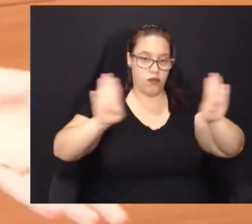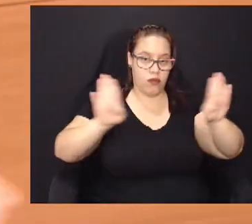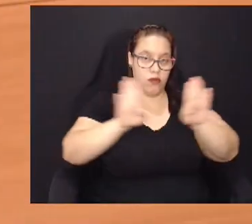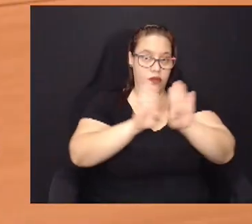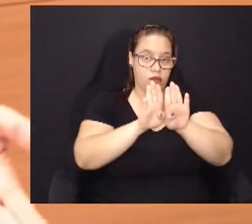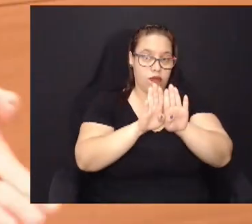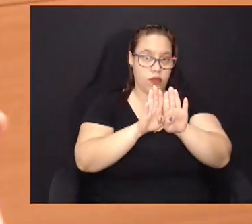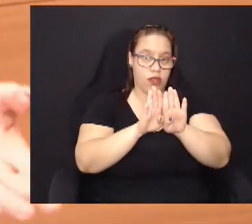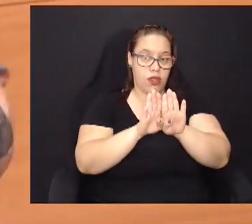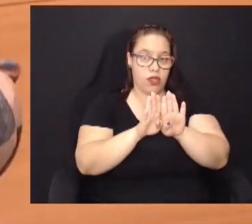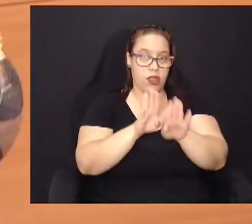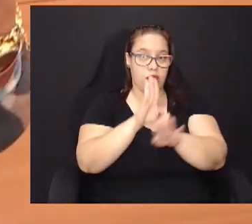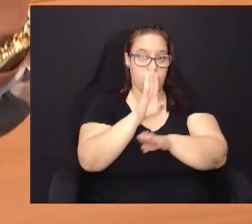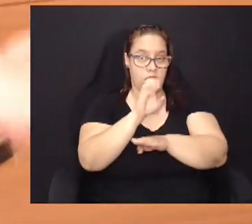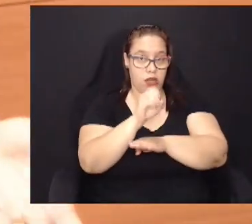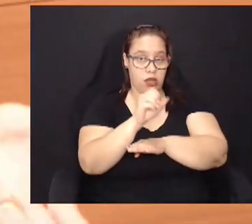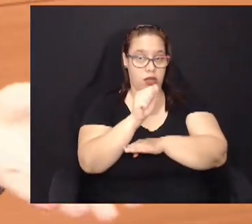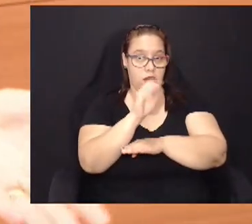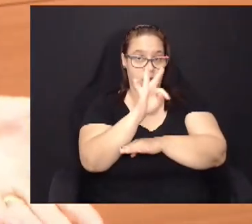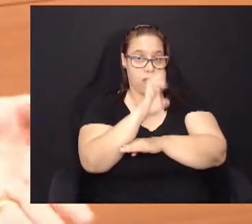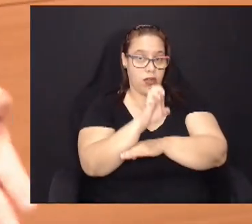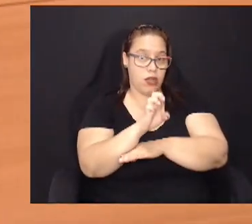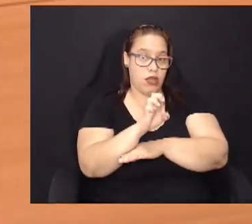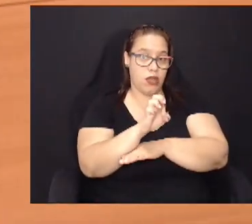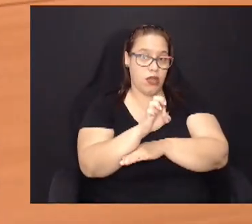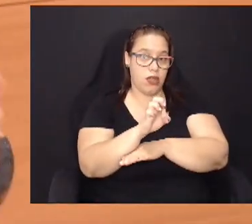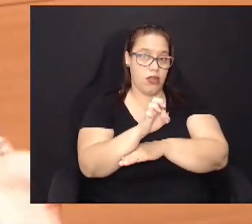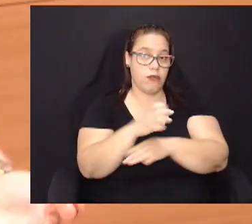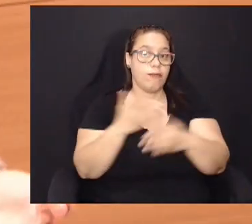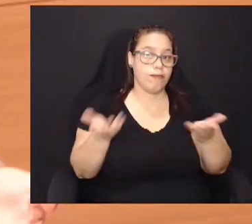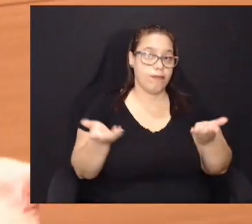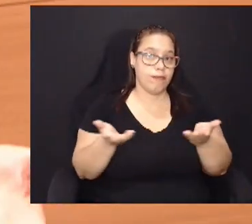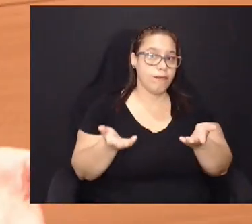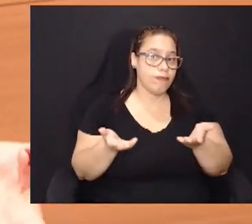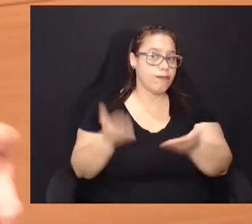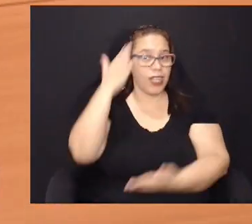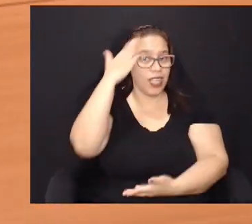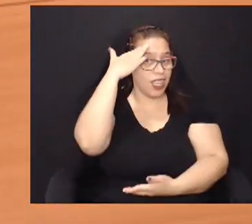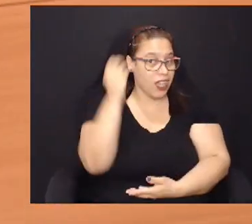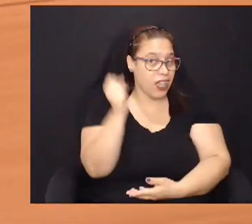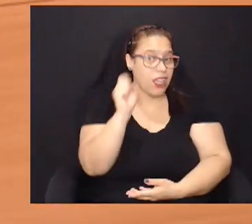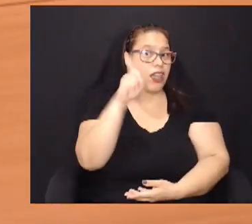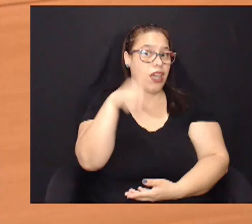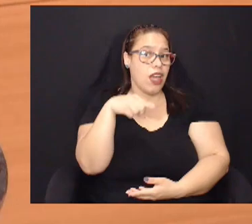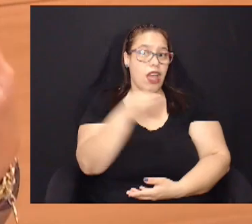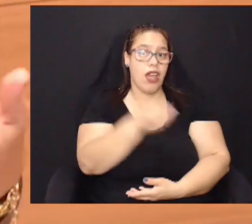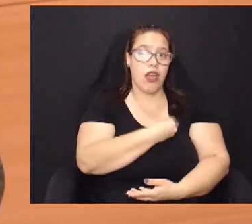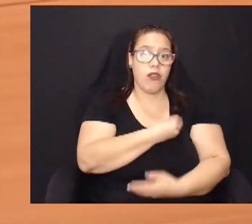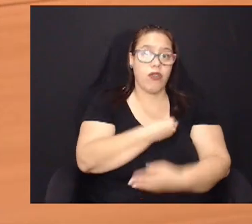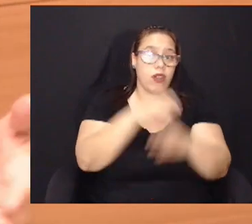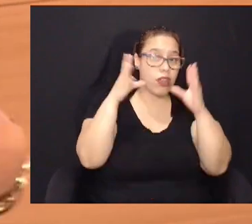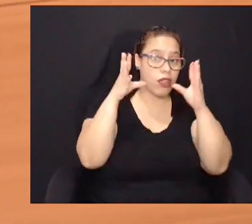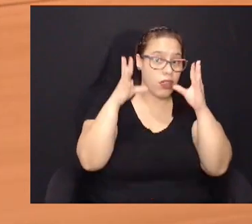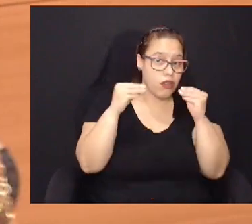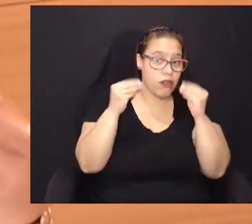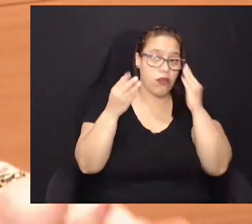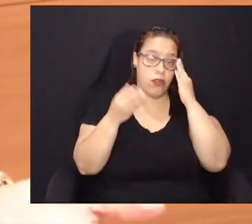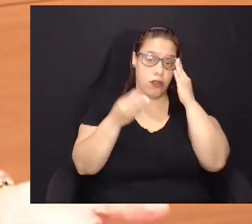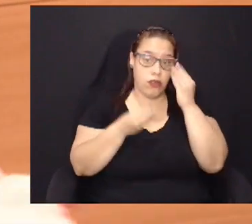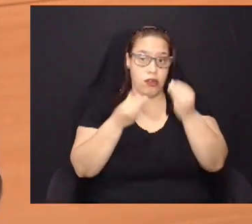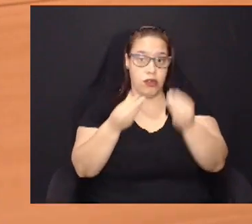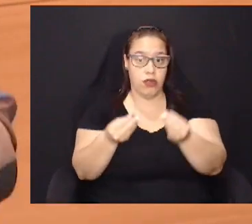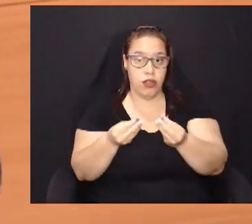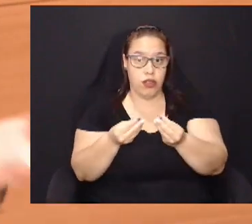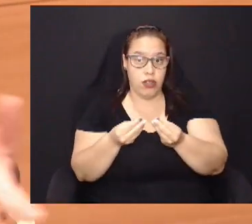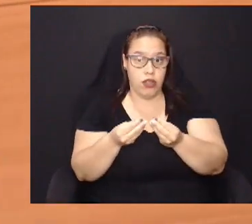vira uma boate, né, gente? A gente sempre foi em festas. A gente sabe como que é a vida noturna. Então, a hora que a gente dá os dedos, todo